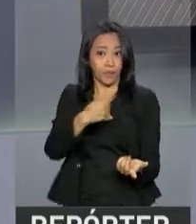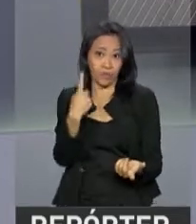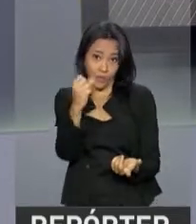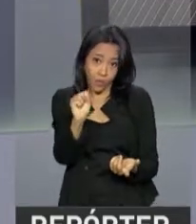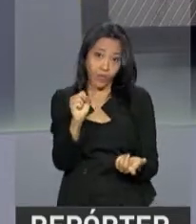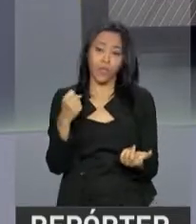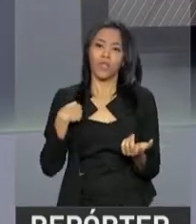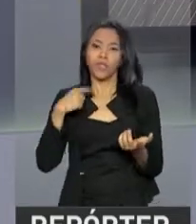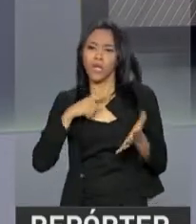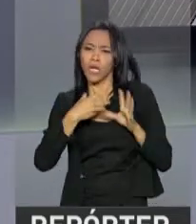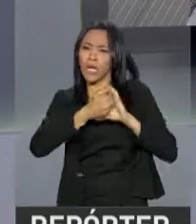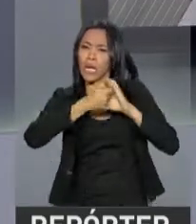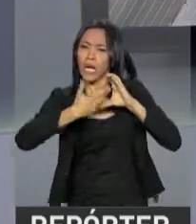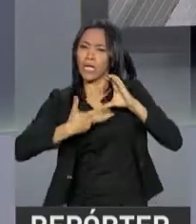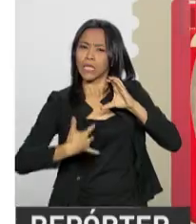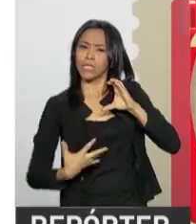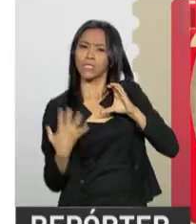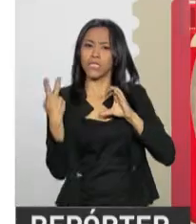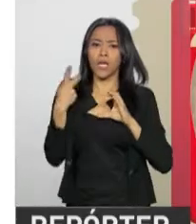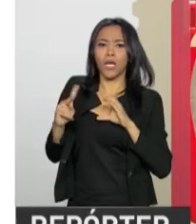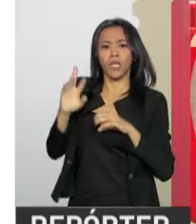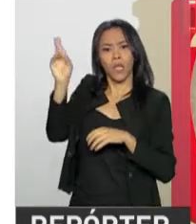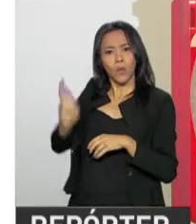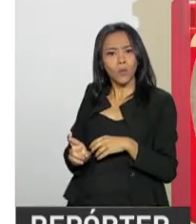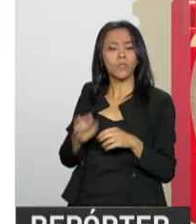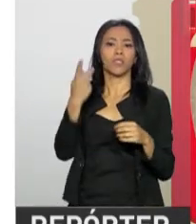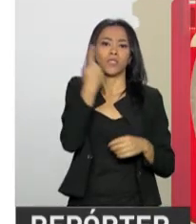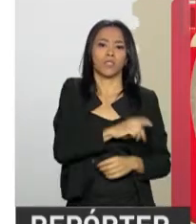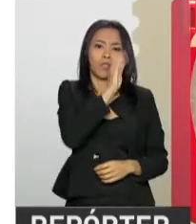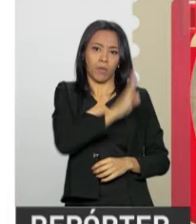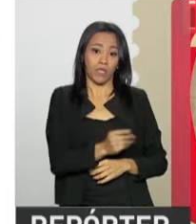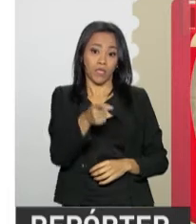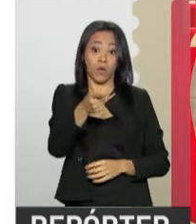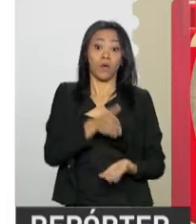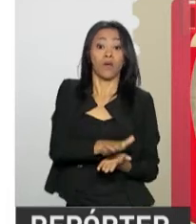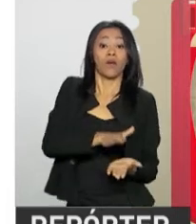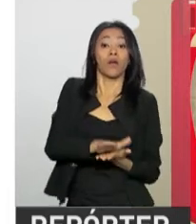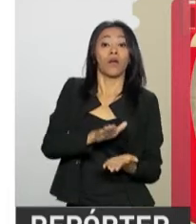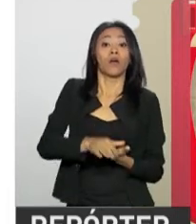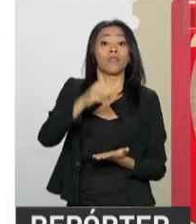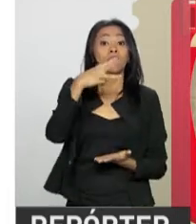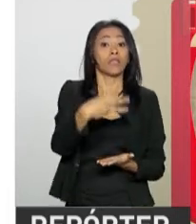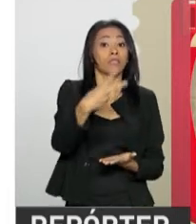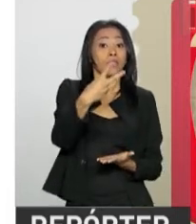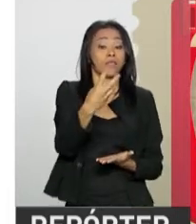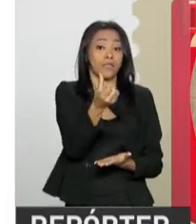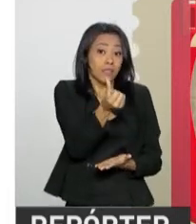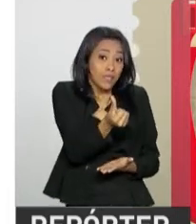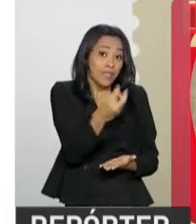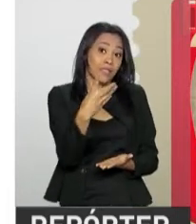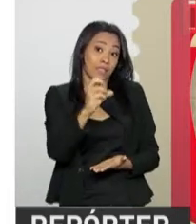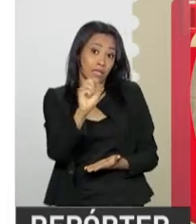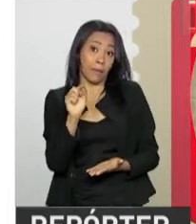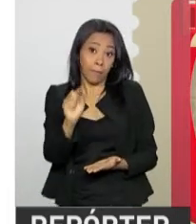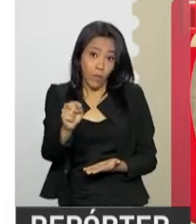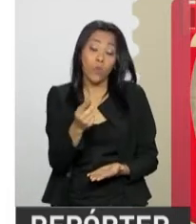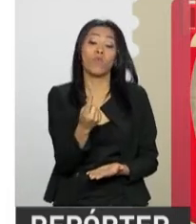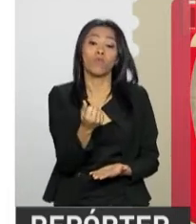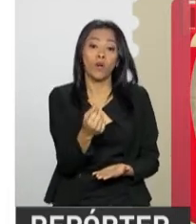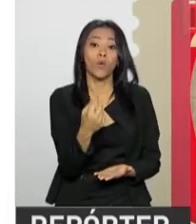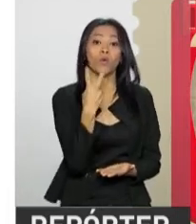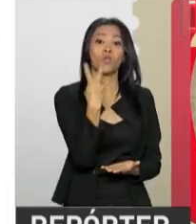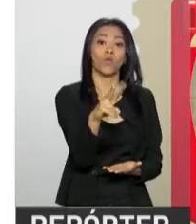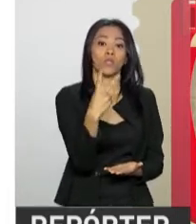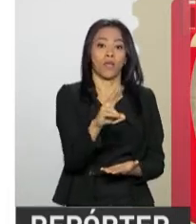característicos da rússia e do brasil a tiragem é de 630 mil selos cada um sai por dois reais e vinte e cinco